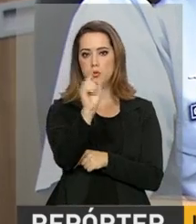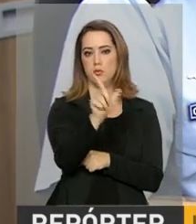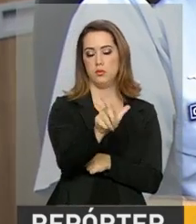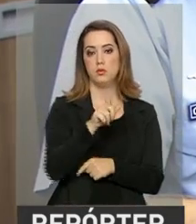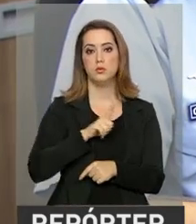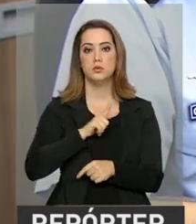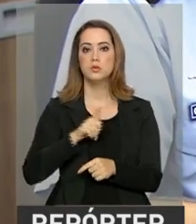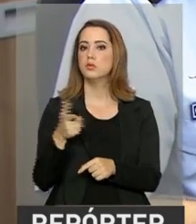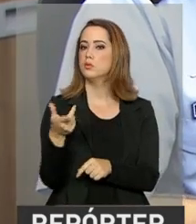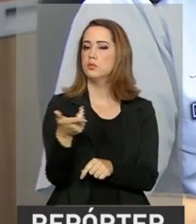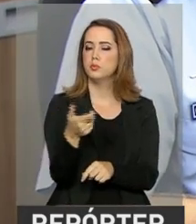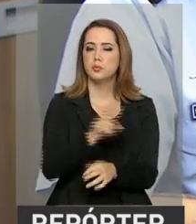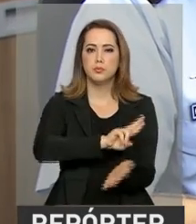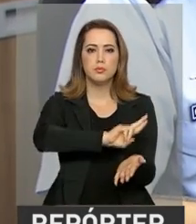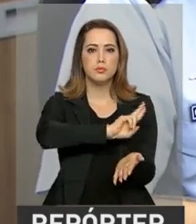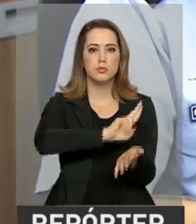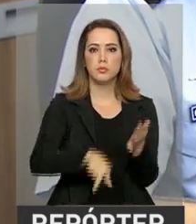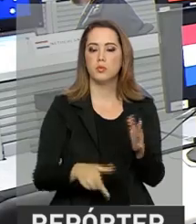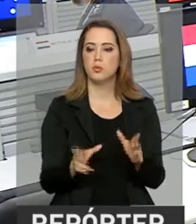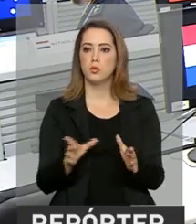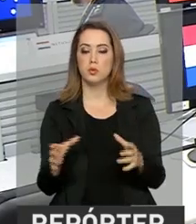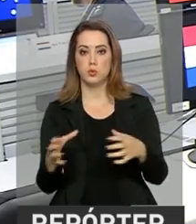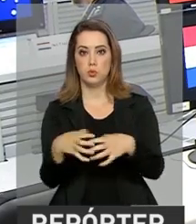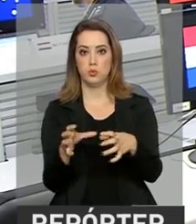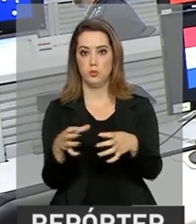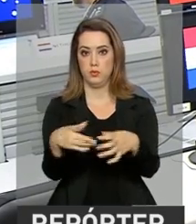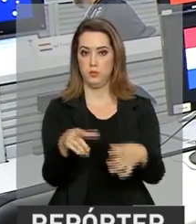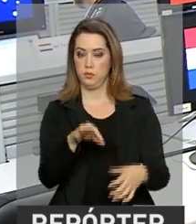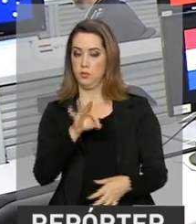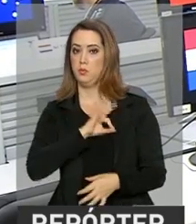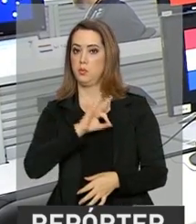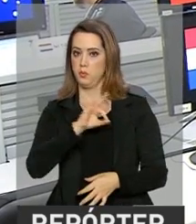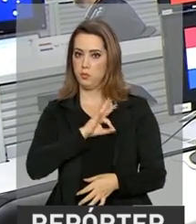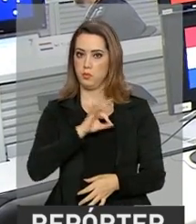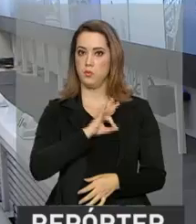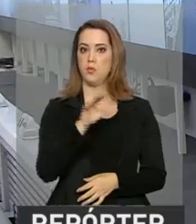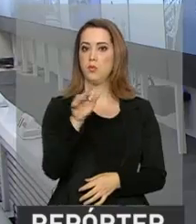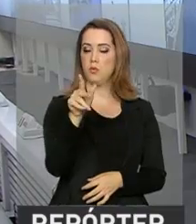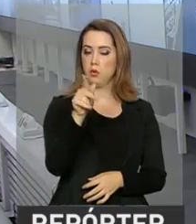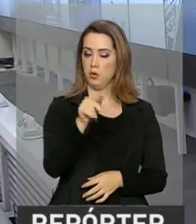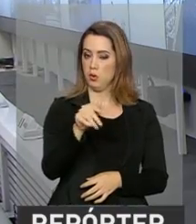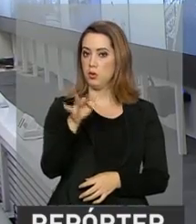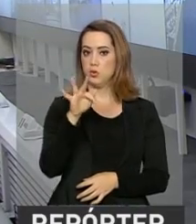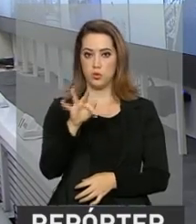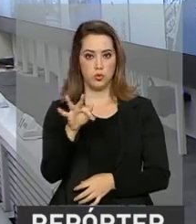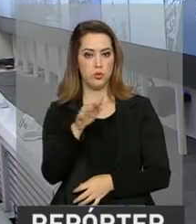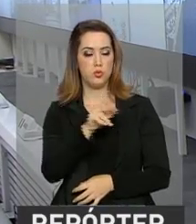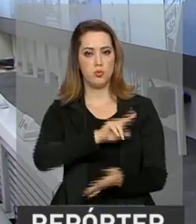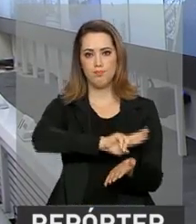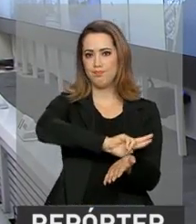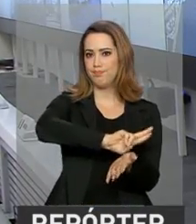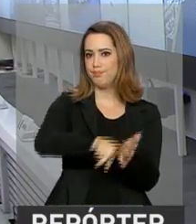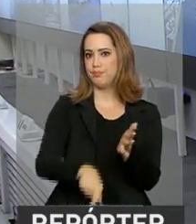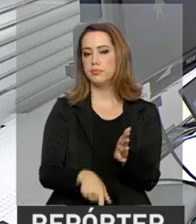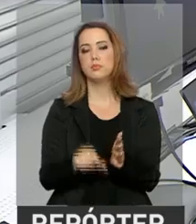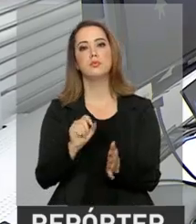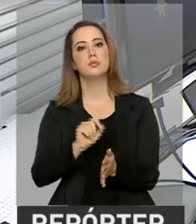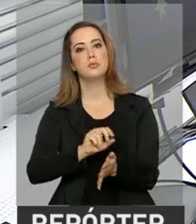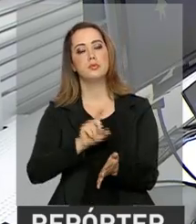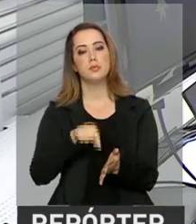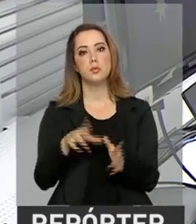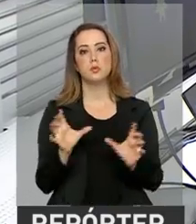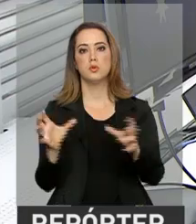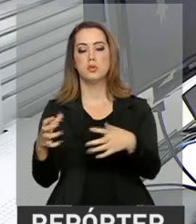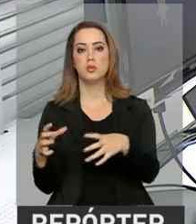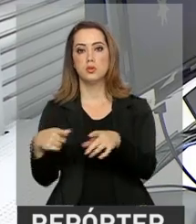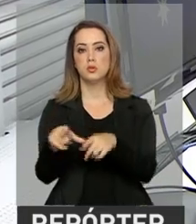profissionais estrangeiros vão poder cruzar dados em tempo real com seu país de origem. O objetivo principal é a prevenção a